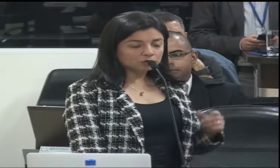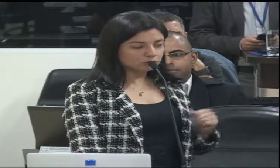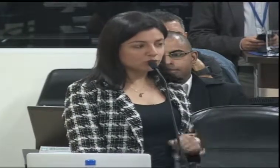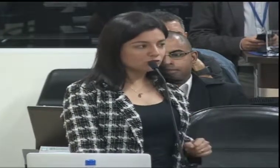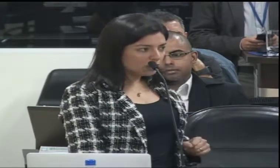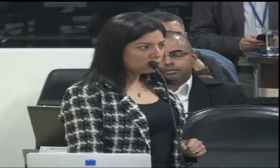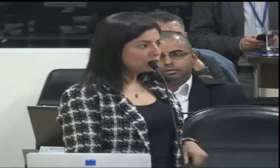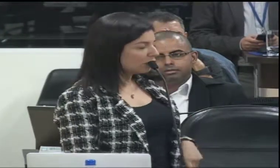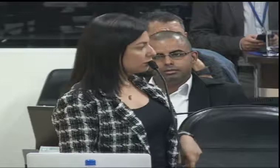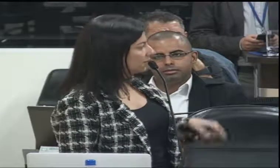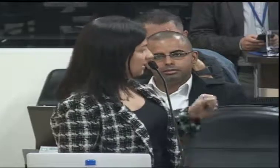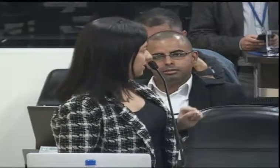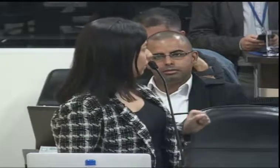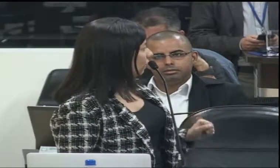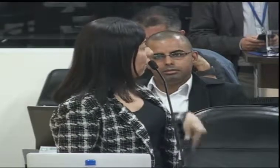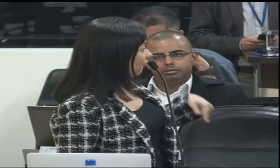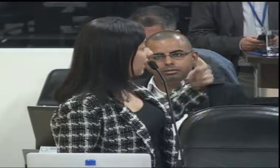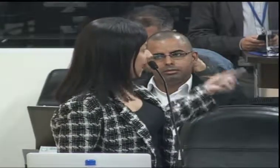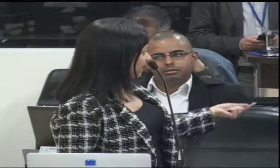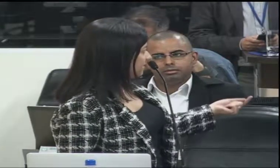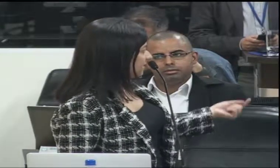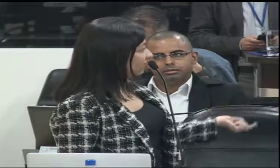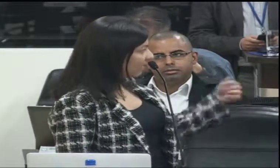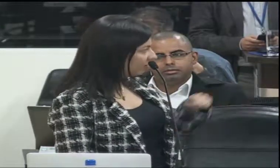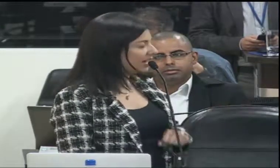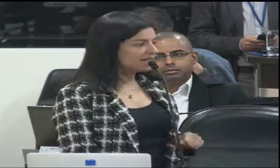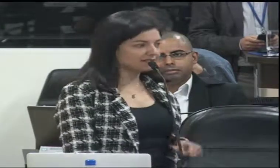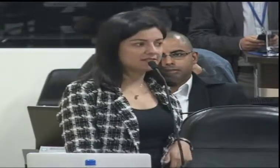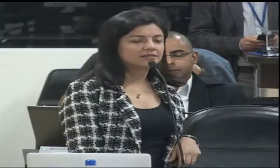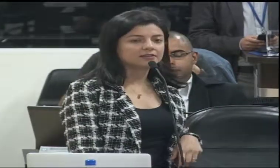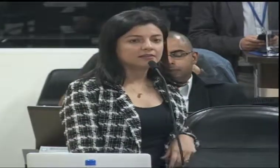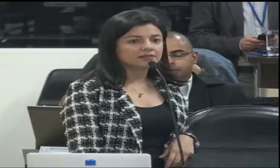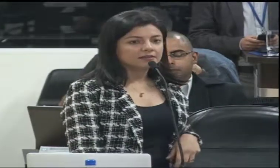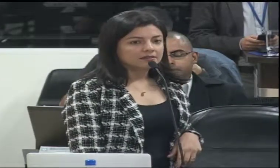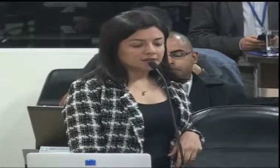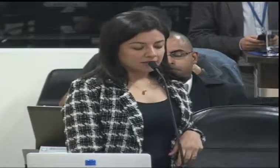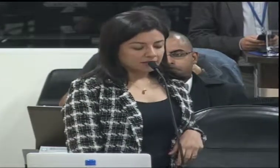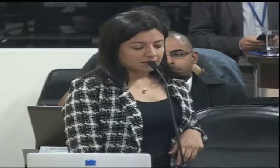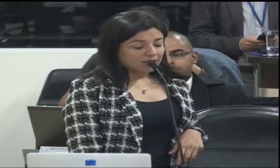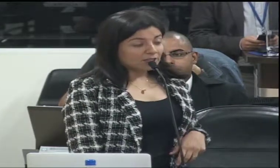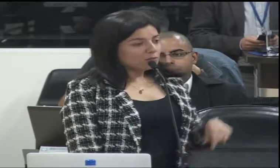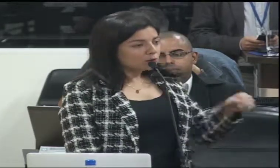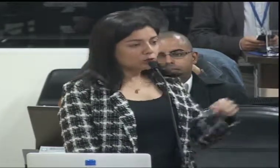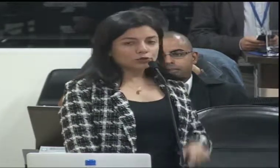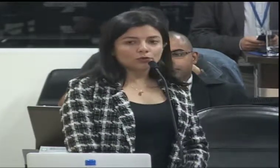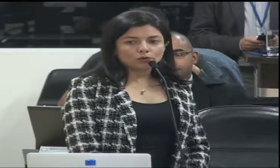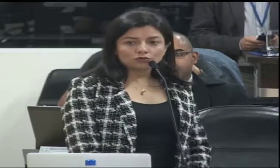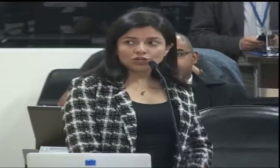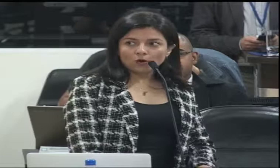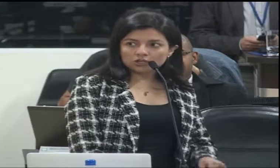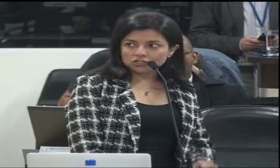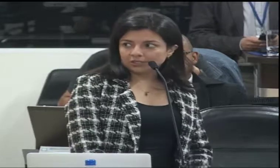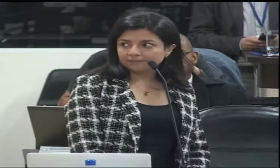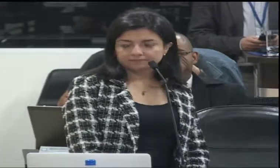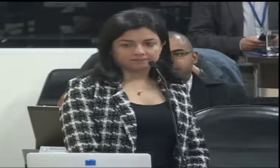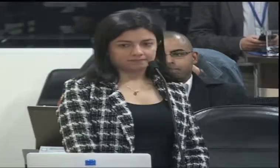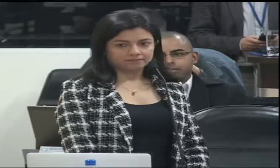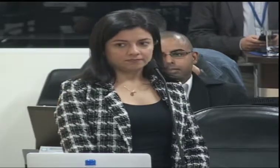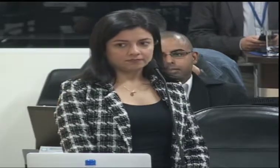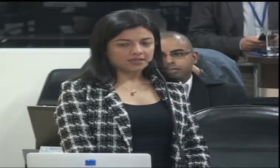política e à construção que o nosso Brasil oferece e favorece, eu tenho muito orgulho de